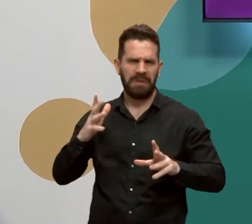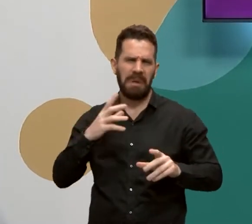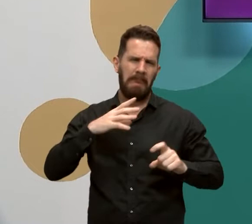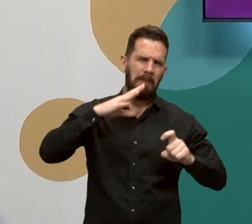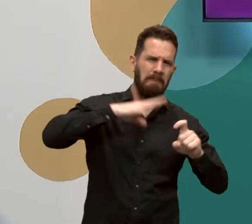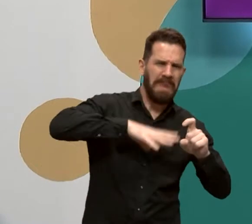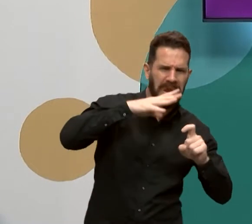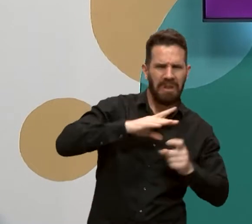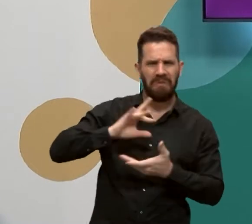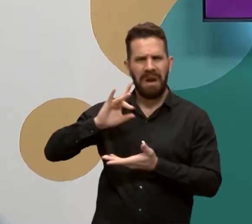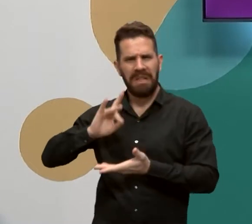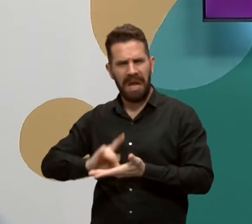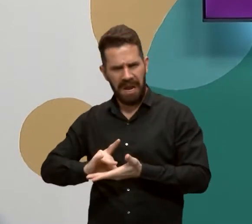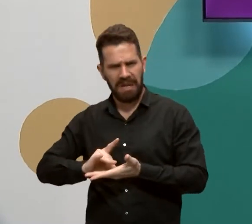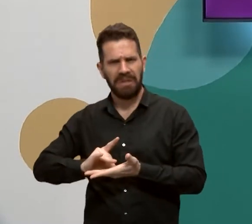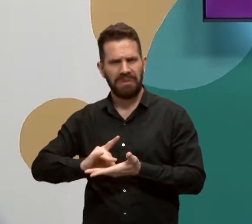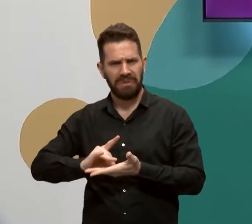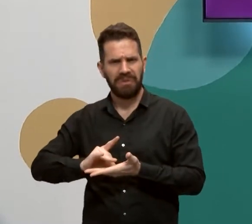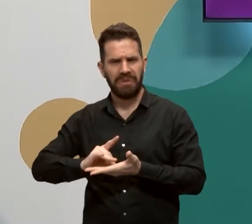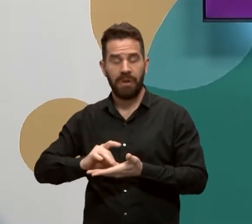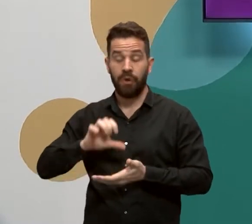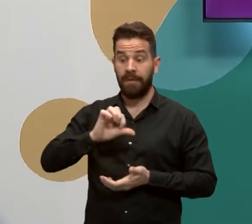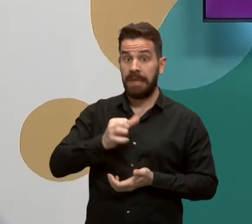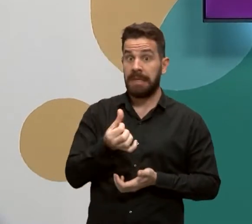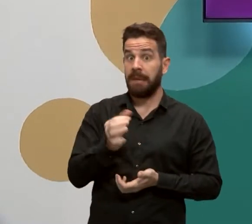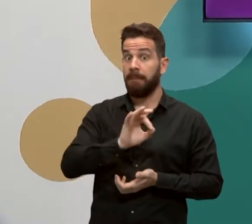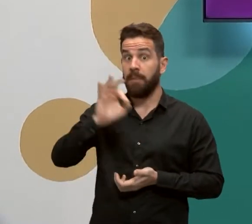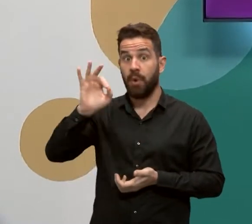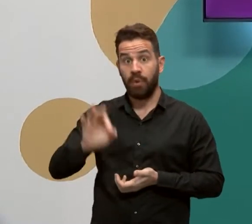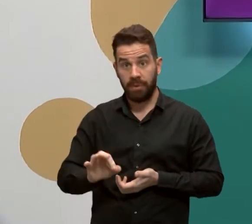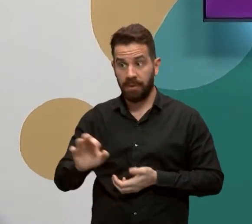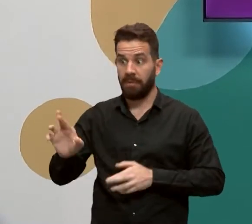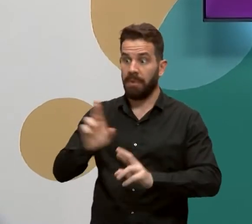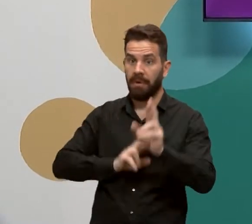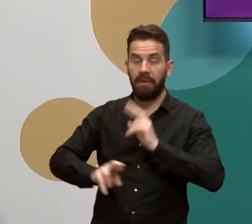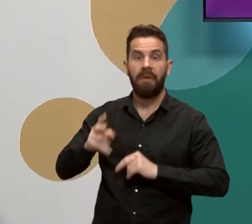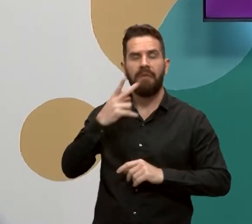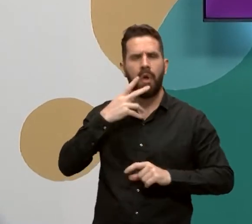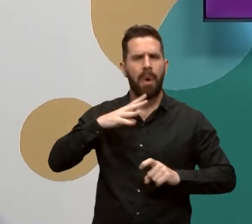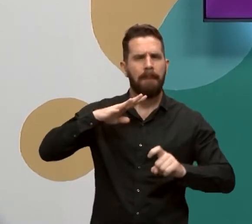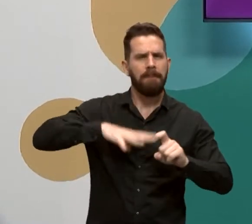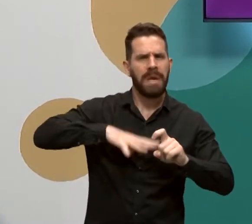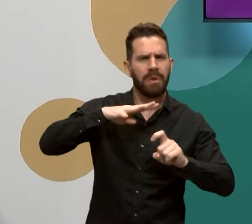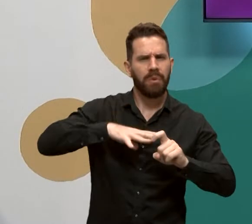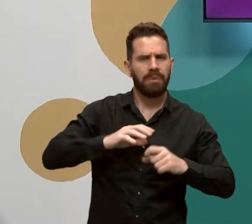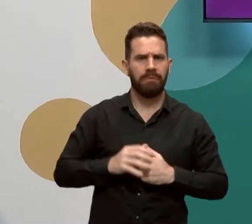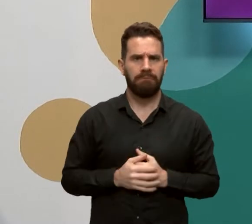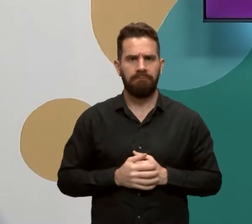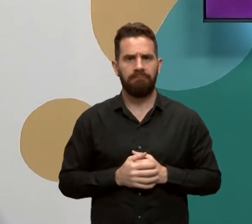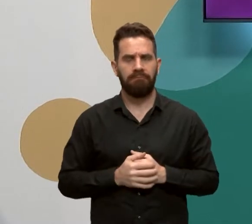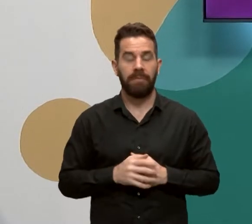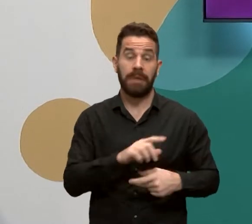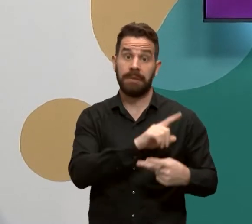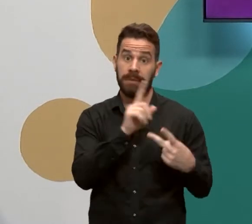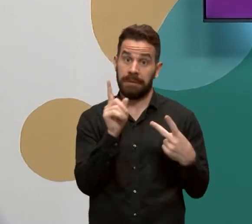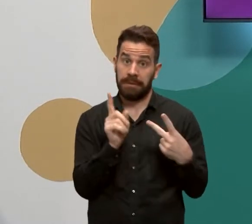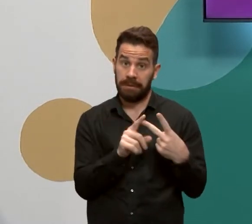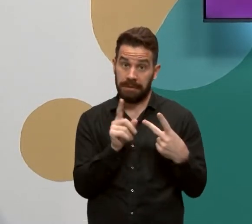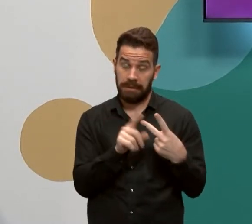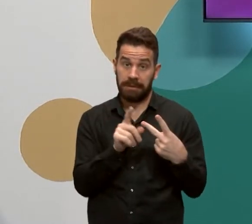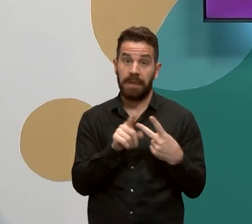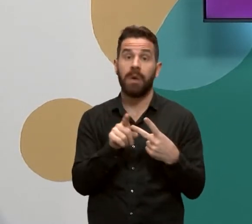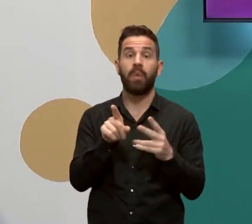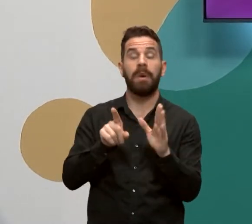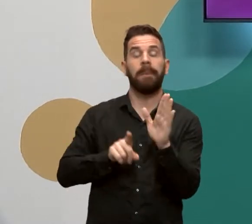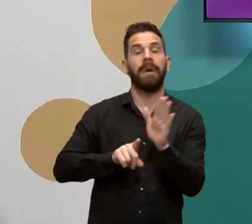verdade? E 96% dos que responderam disseram que é mito. A segunda pergunta, vamos